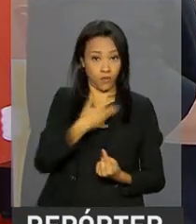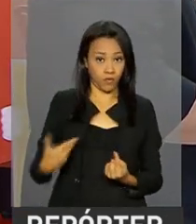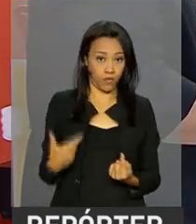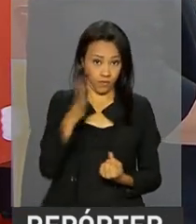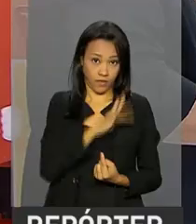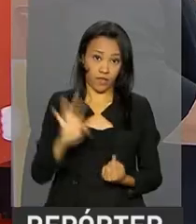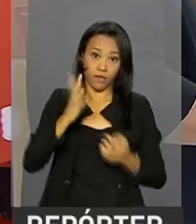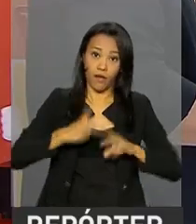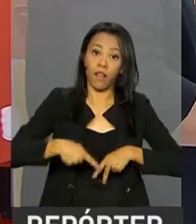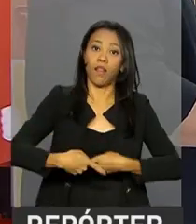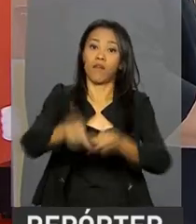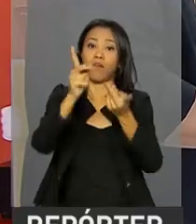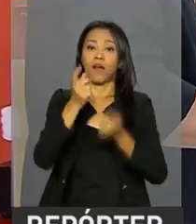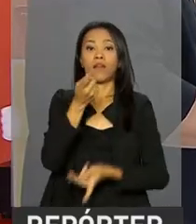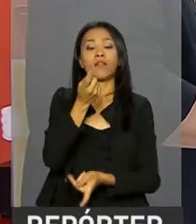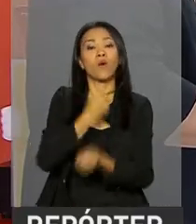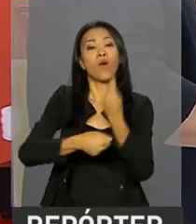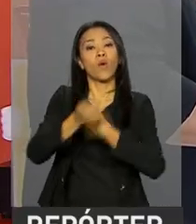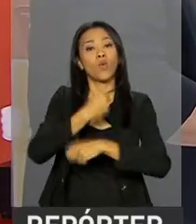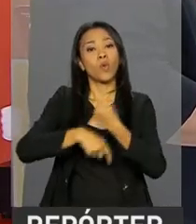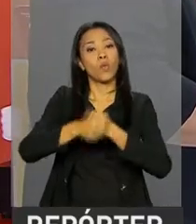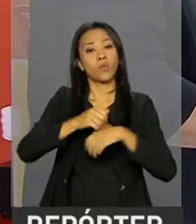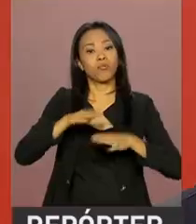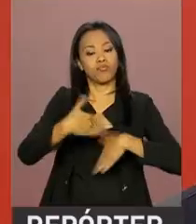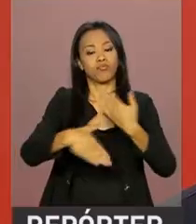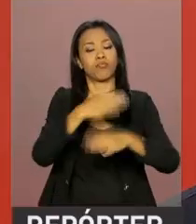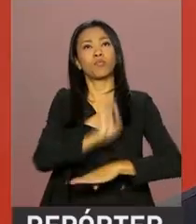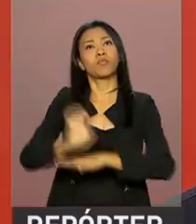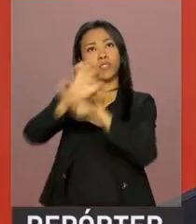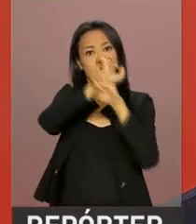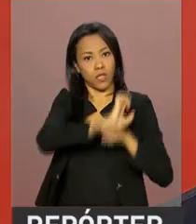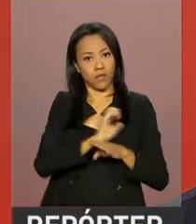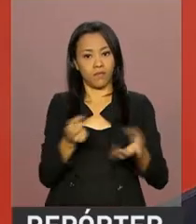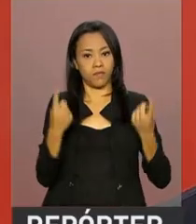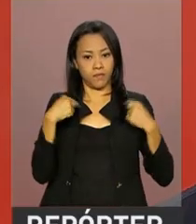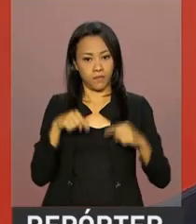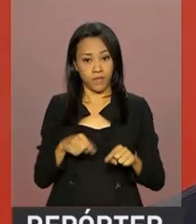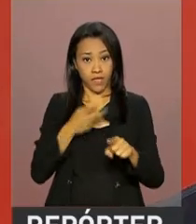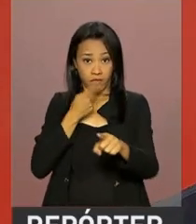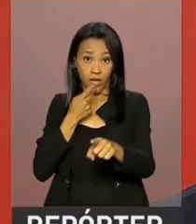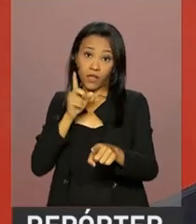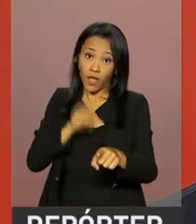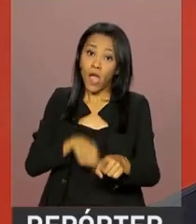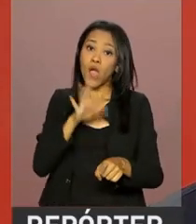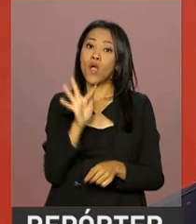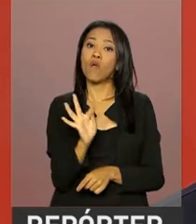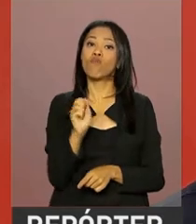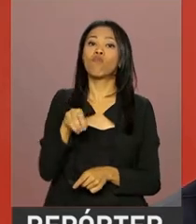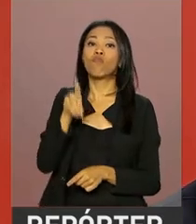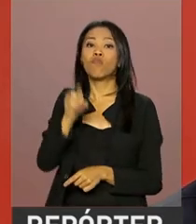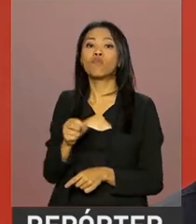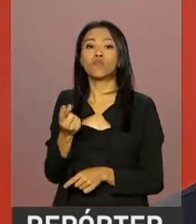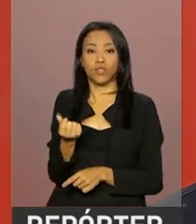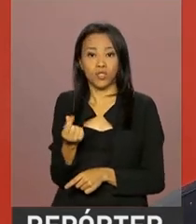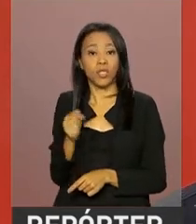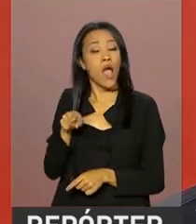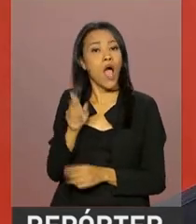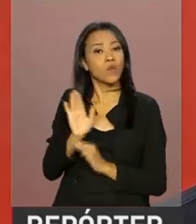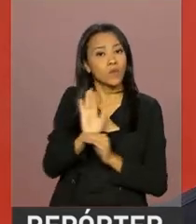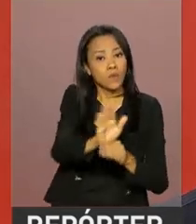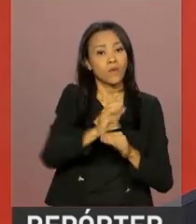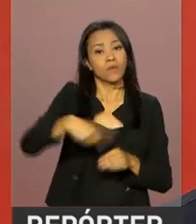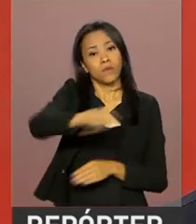desenvolvimento econômico e social aos Estados eu acho que é um fundo que ajuda muito o empresário pequeno principalmente